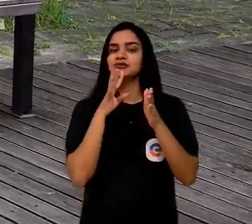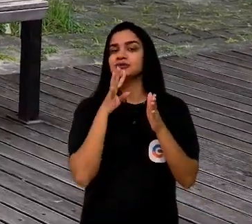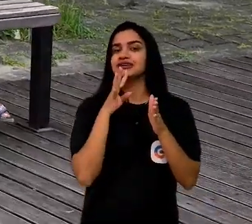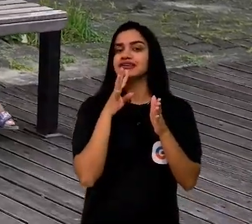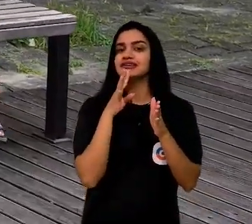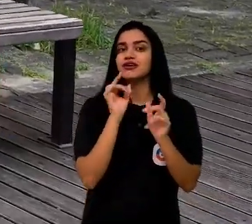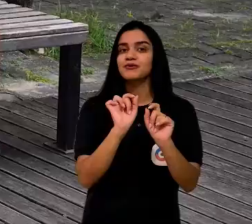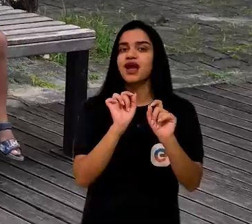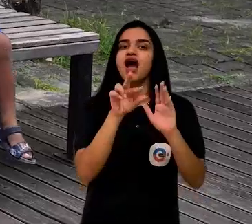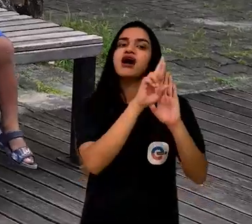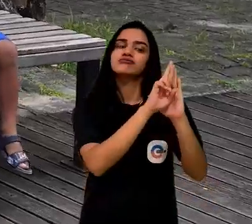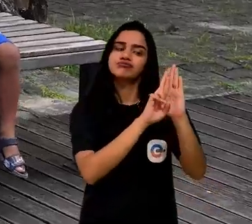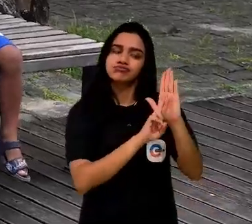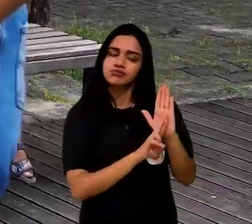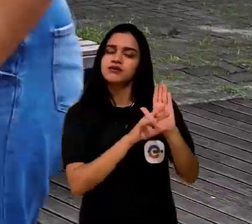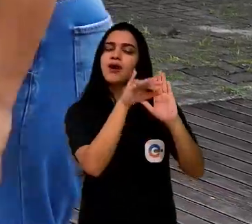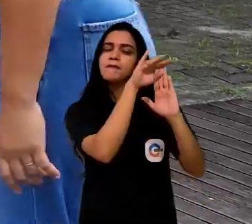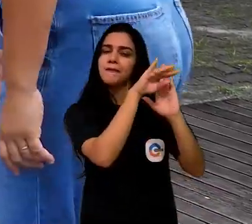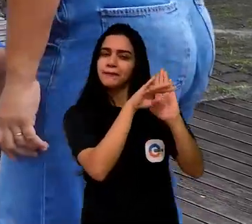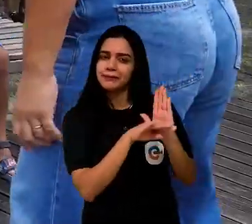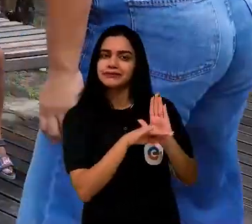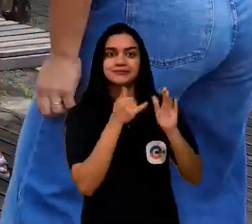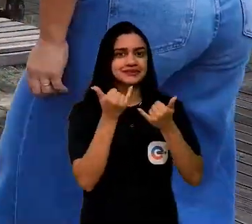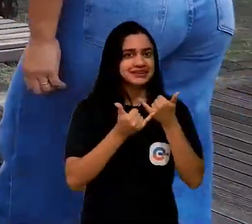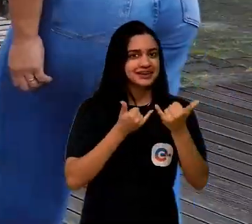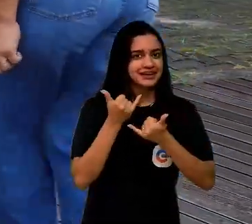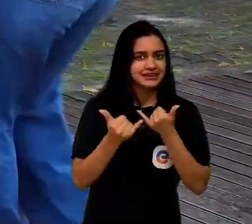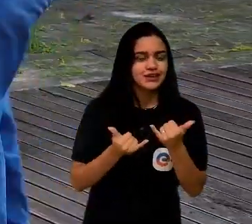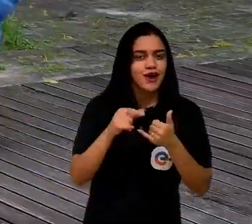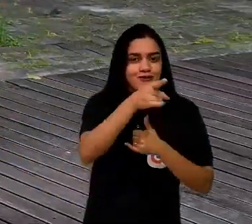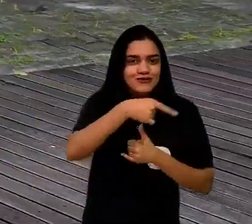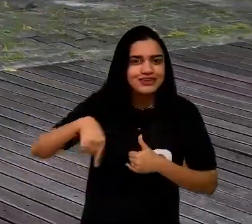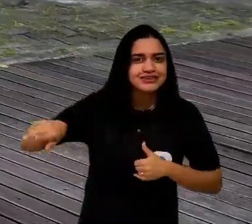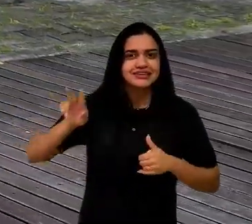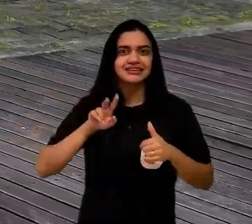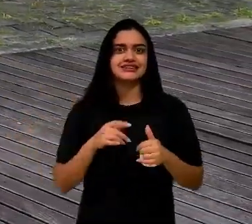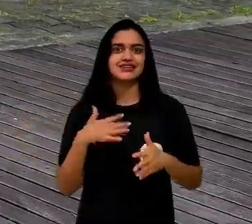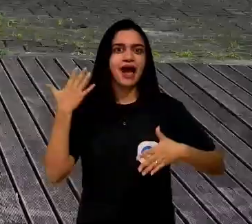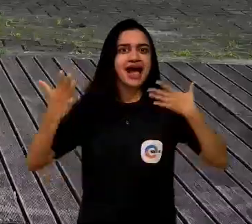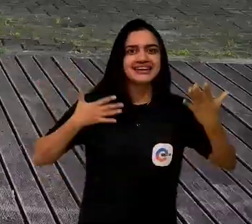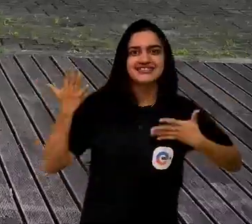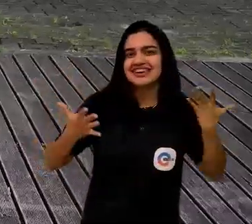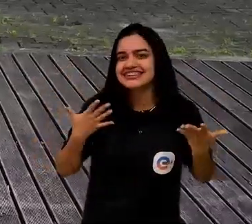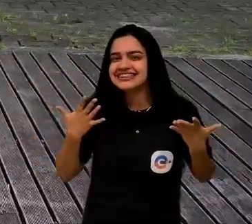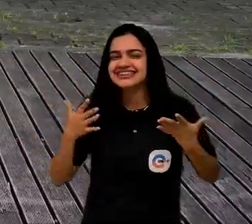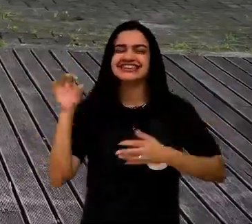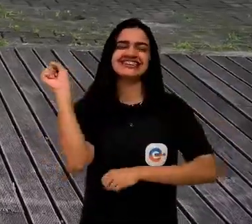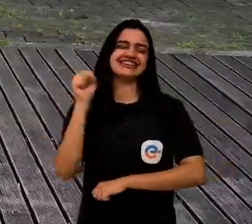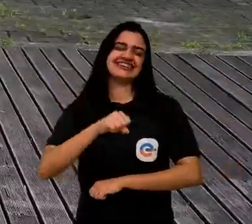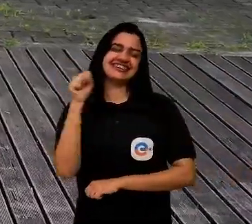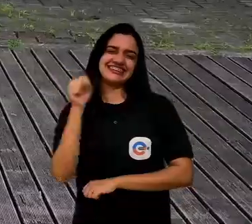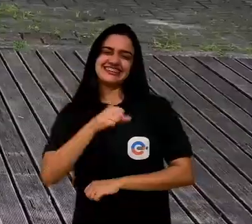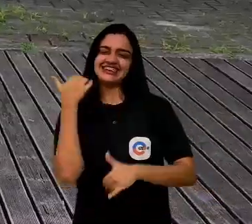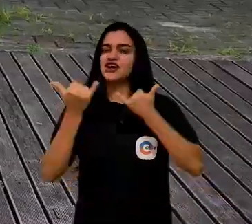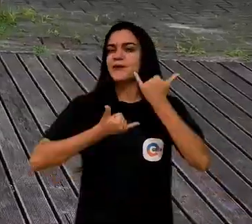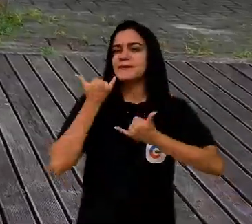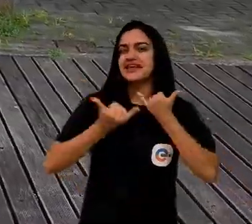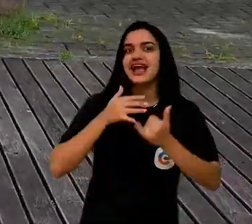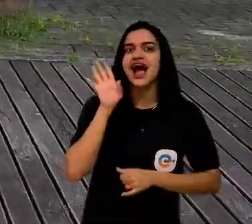as regras dessa brincadeira. Vocês estão animados? Sim! Brincar é